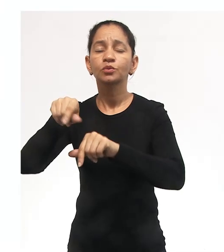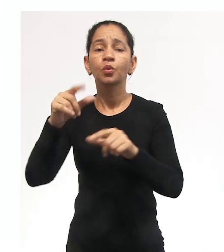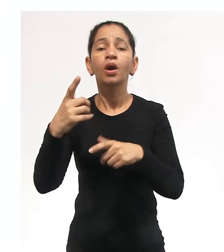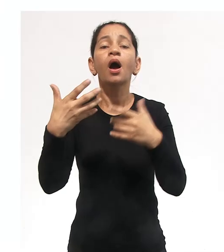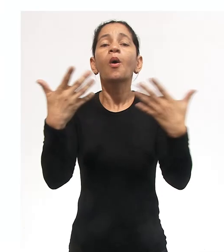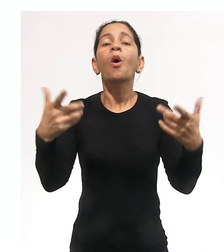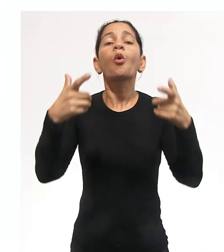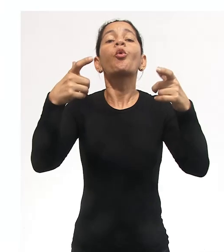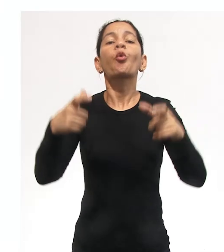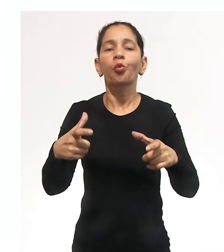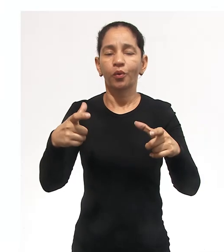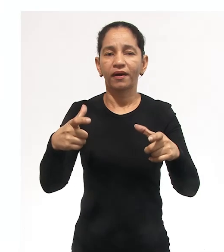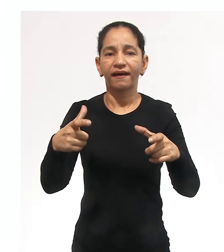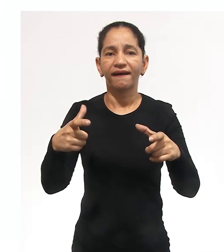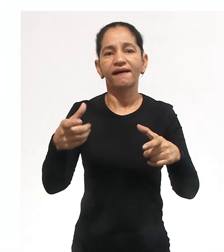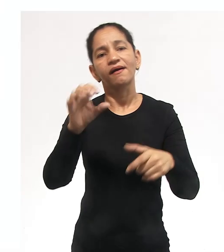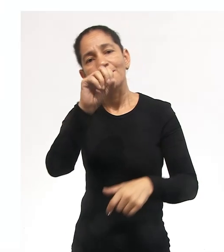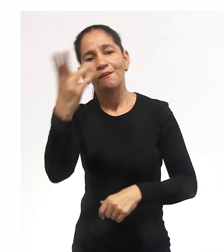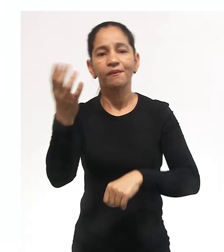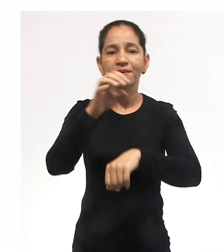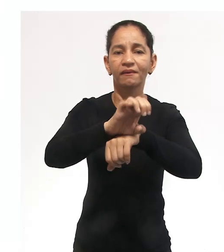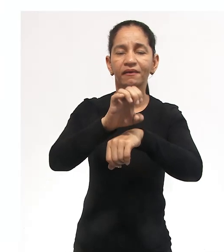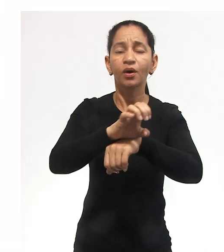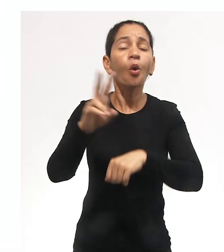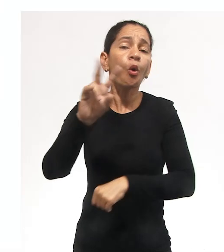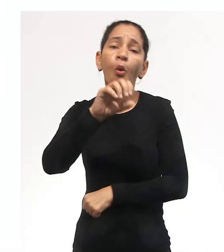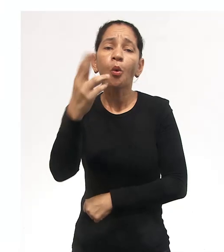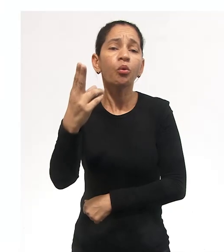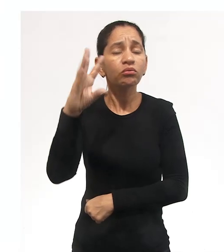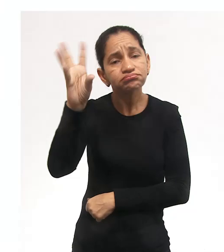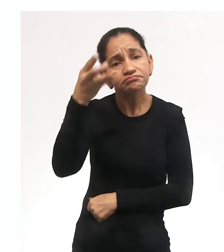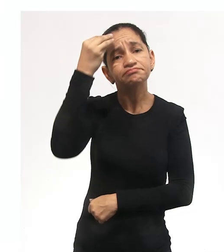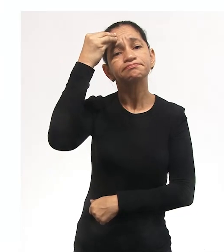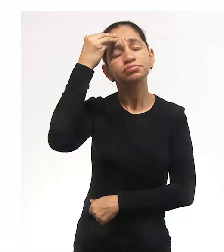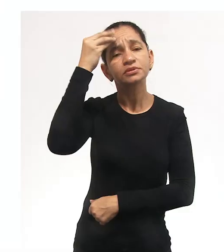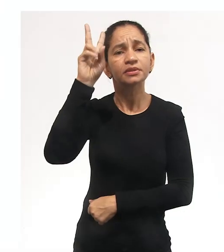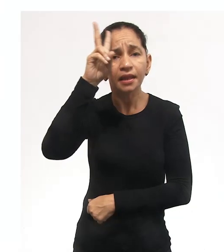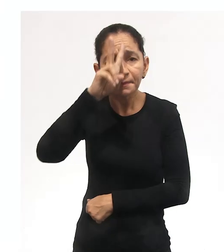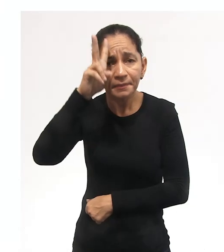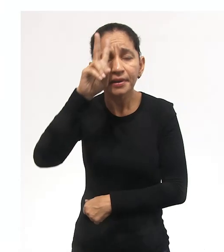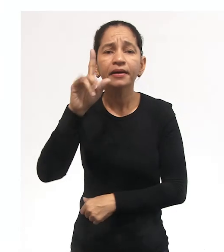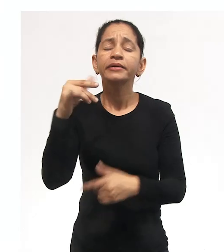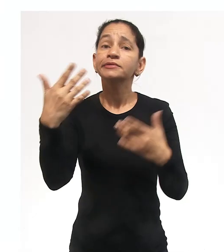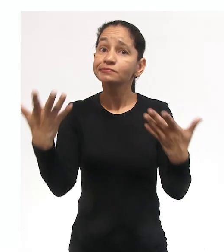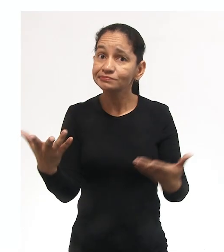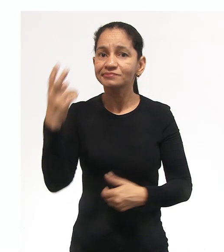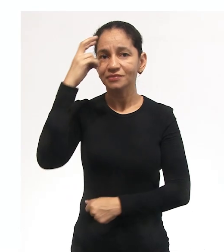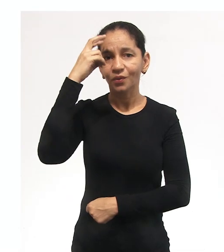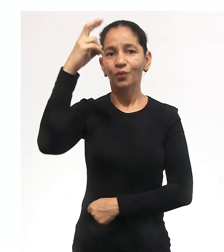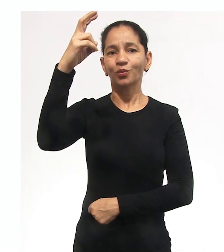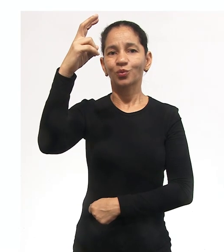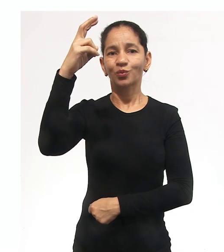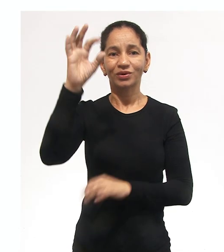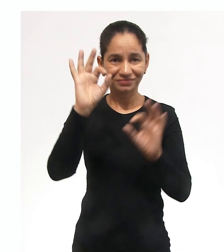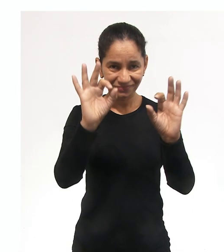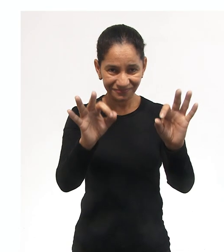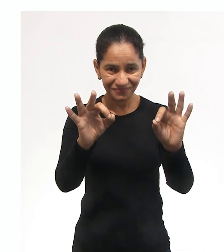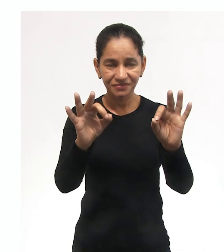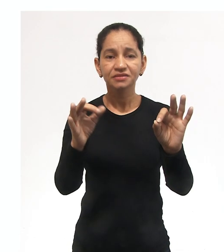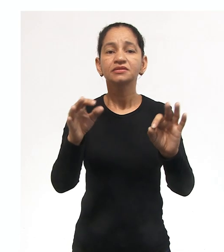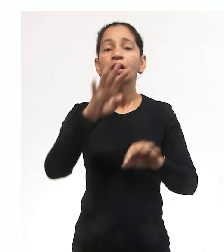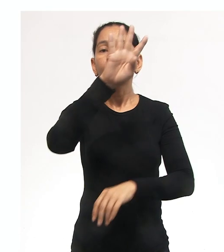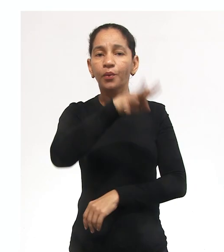da região e também registrar uma lembrança pertinente a algum aspecto cultural. Nesse quadro,